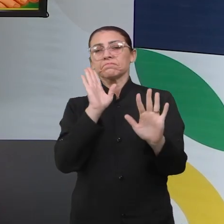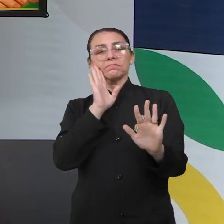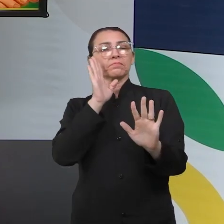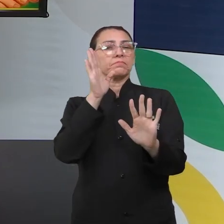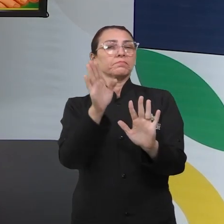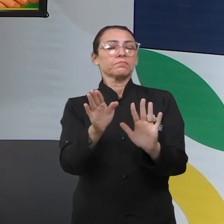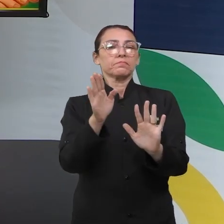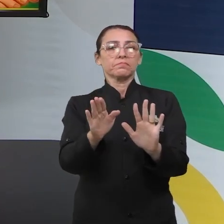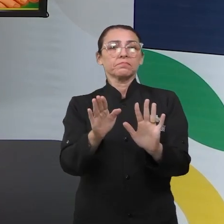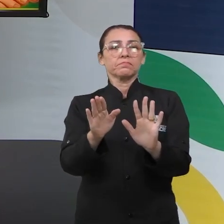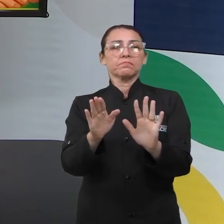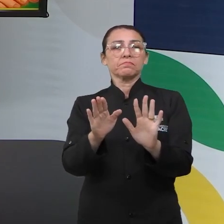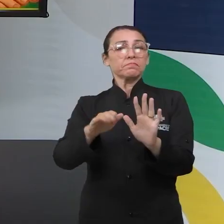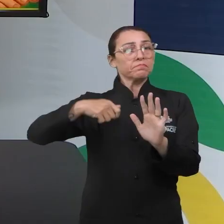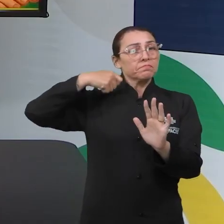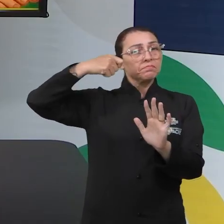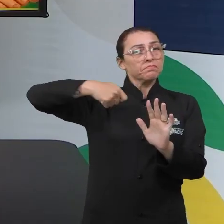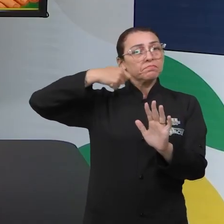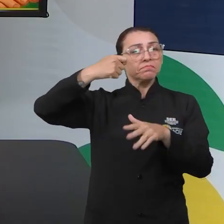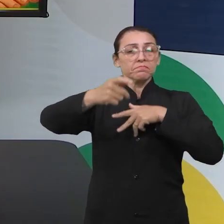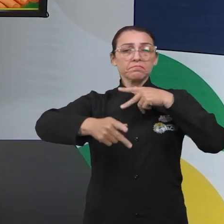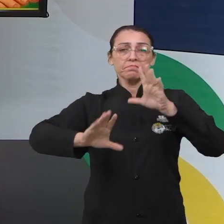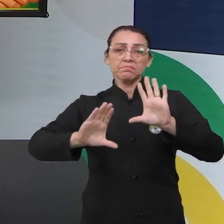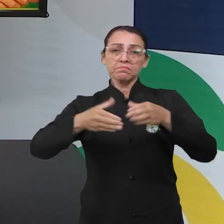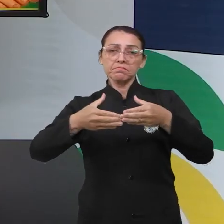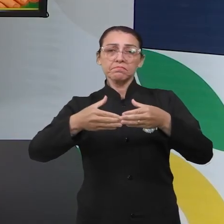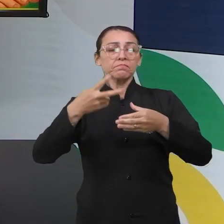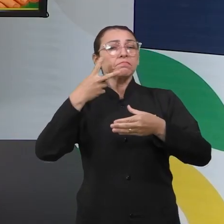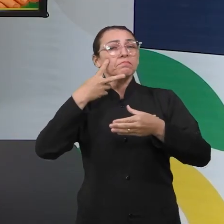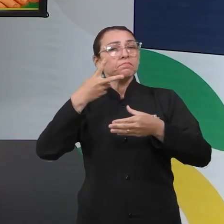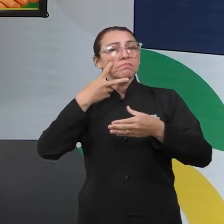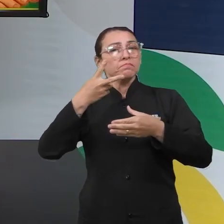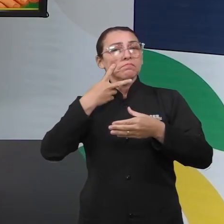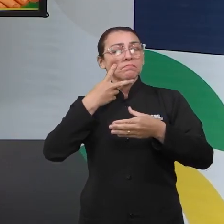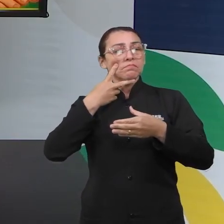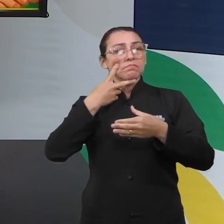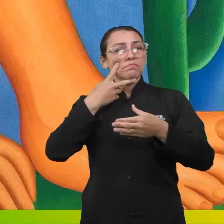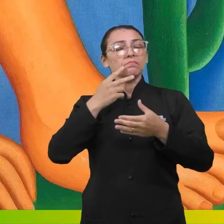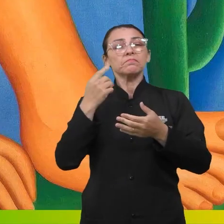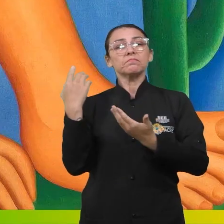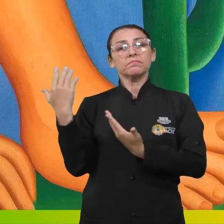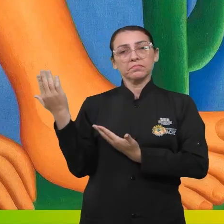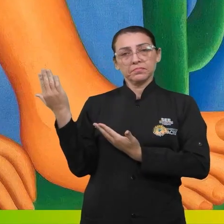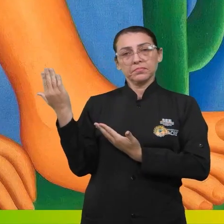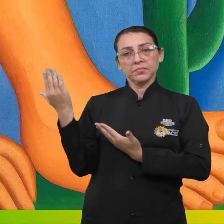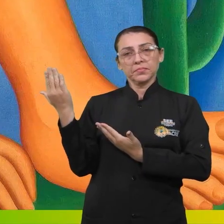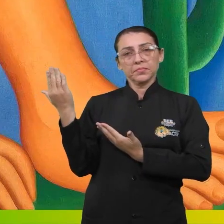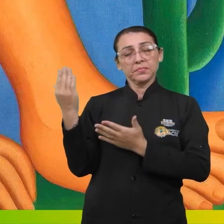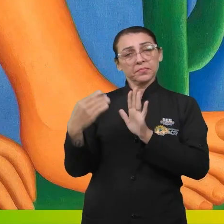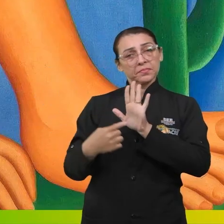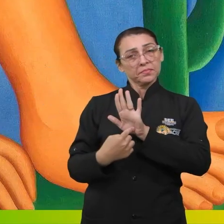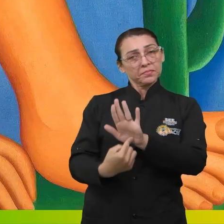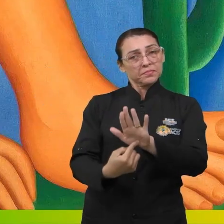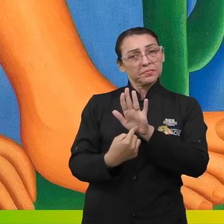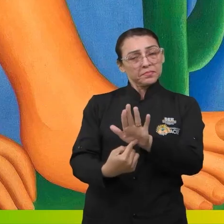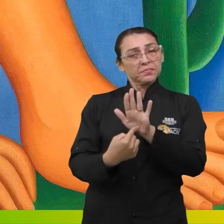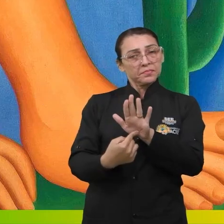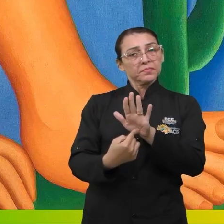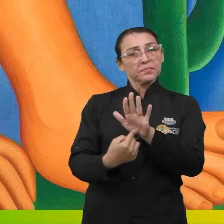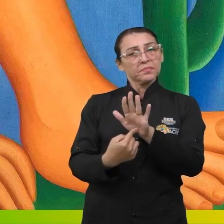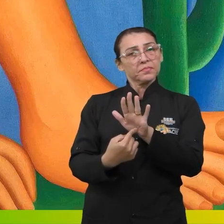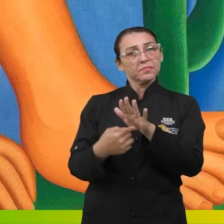principalmente para a classe artística. Aí nós vamos ver aqui uma obra que retrata bem